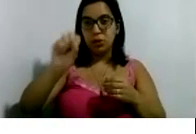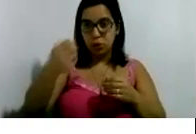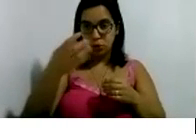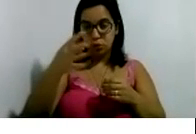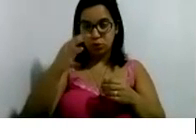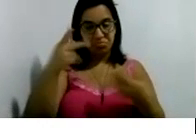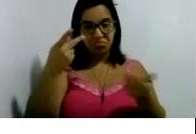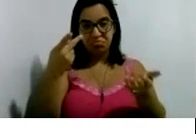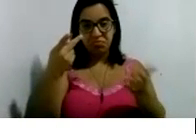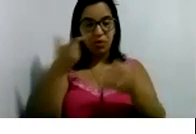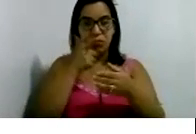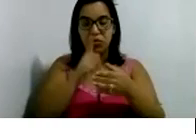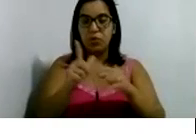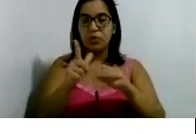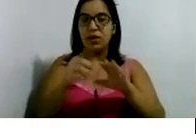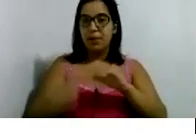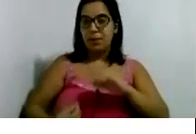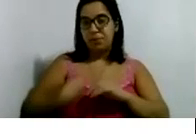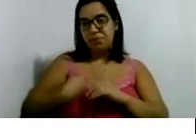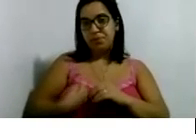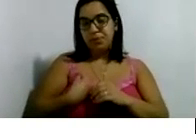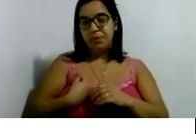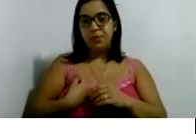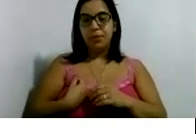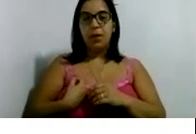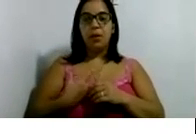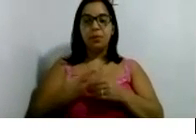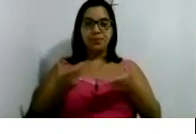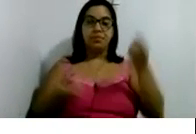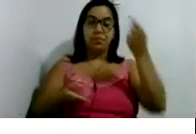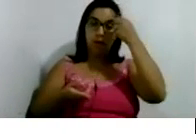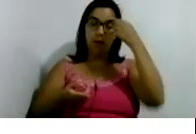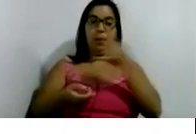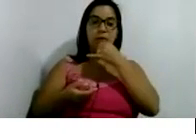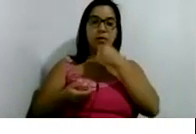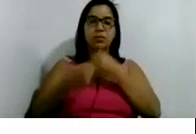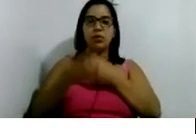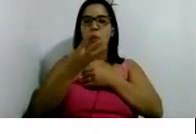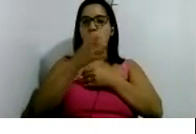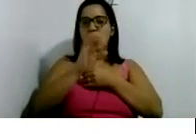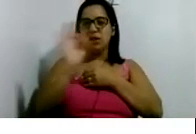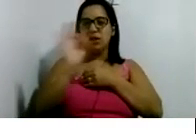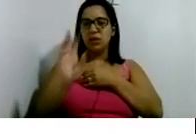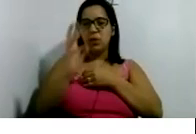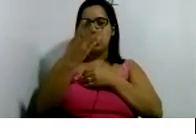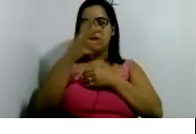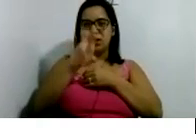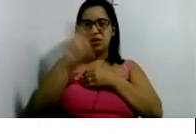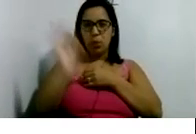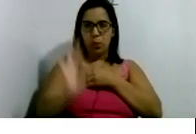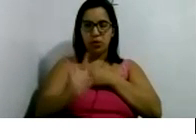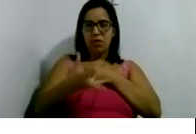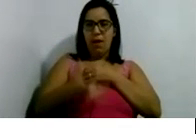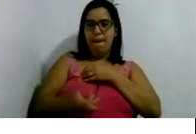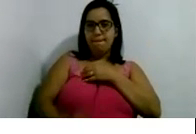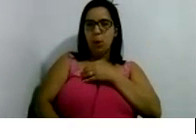na parede do endométrio. Então, para vocês terem ideia, cerca de 45% das